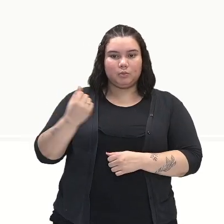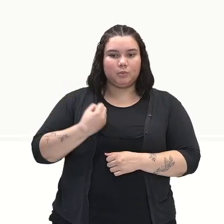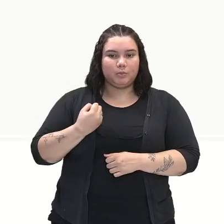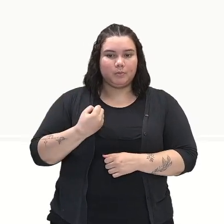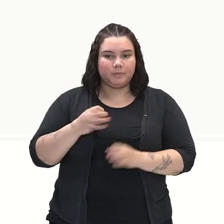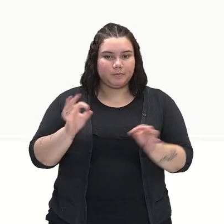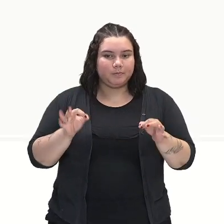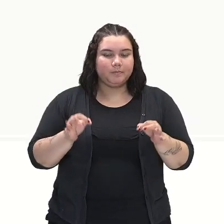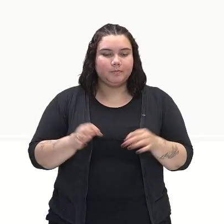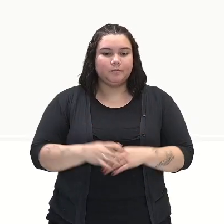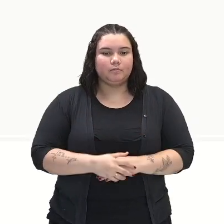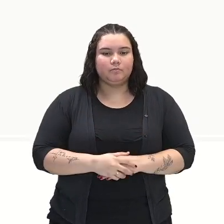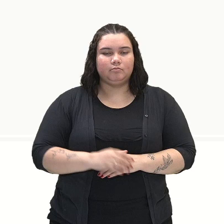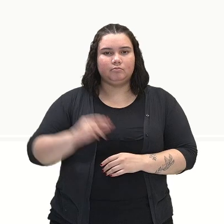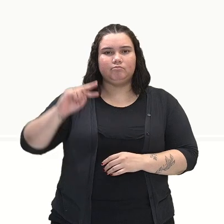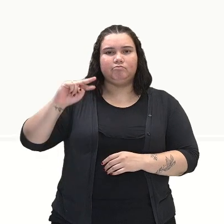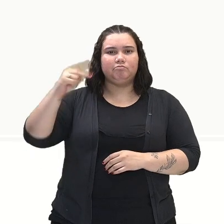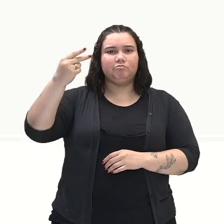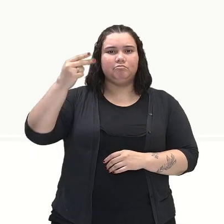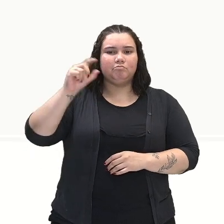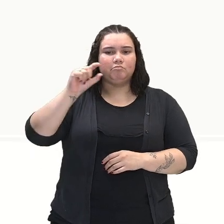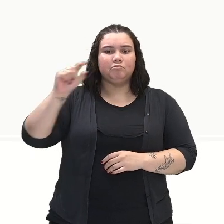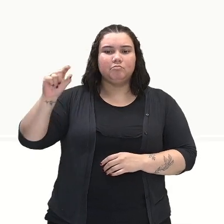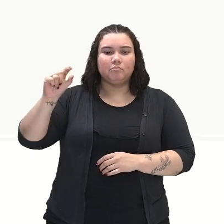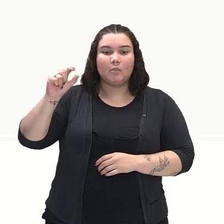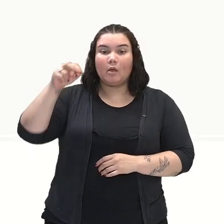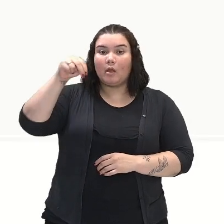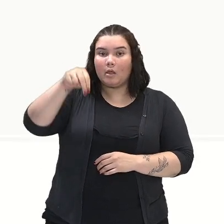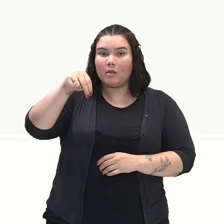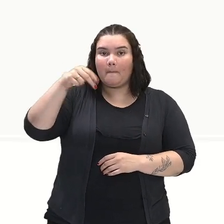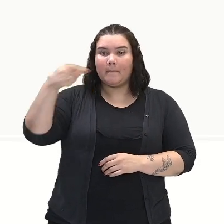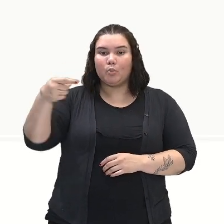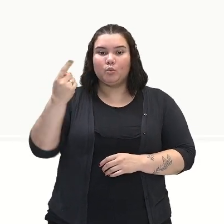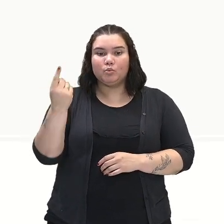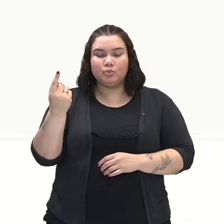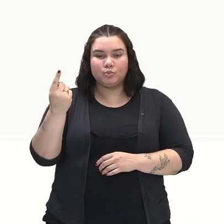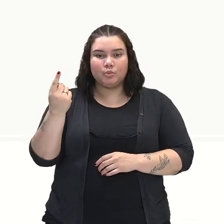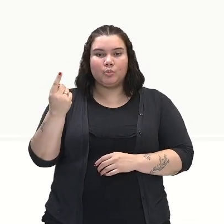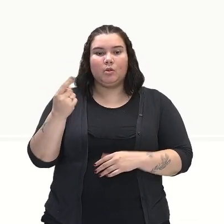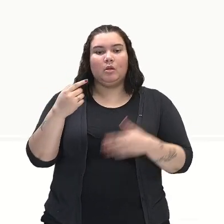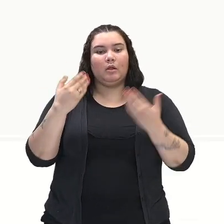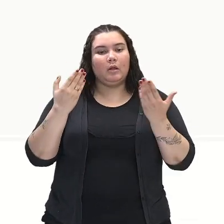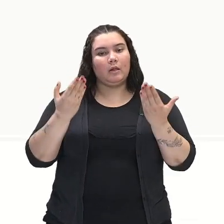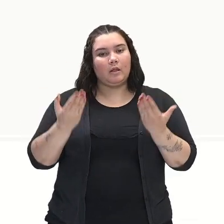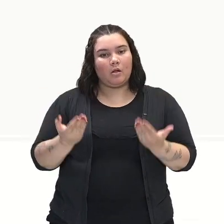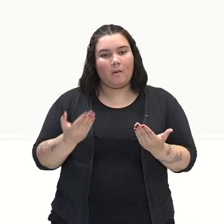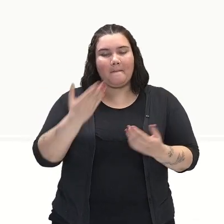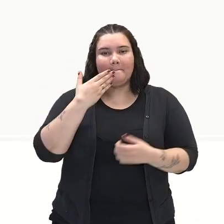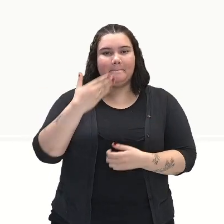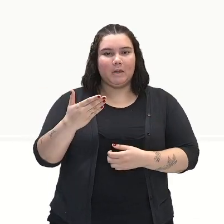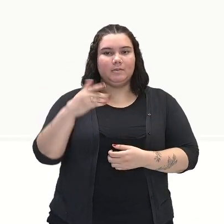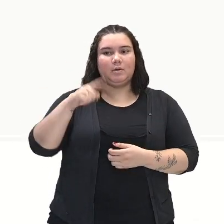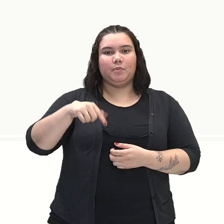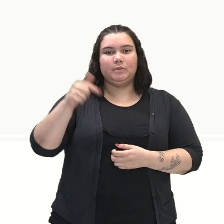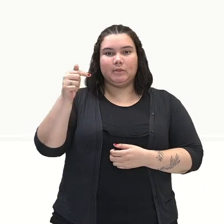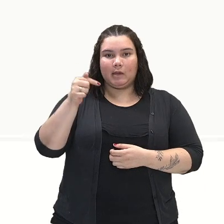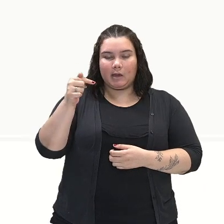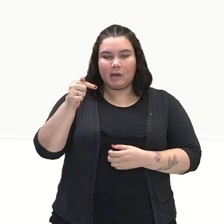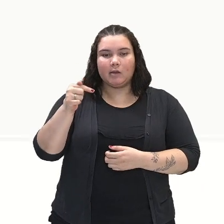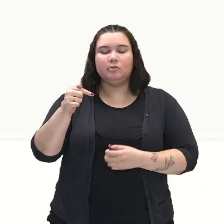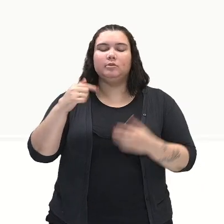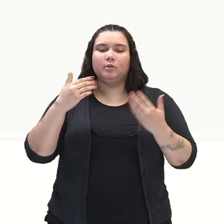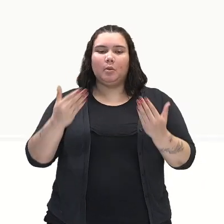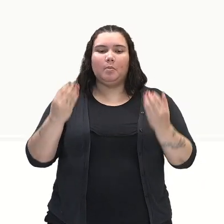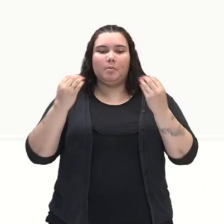E qual vai ser o expoente desse 7? Vai ser n menos 1. Como ele está pedindo o sétimo termo, então eu